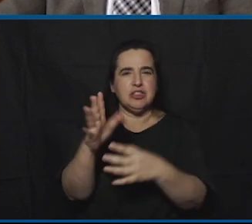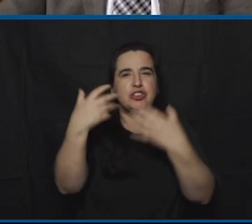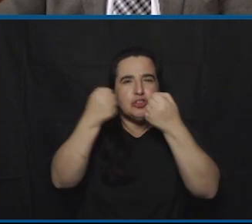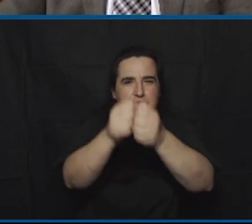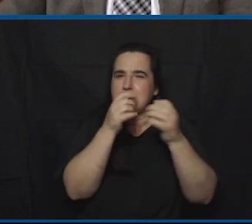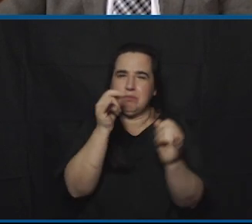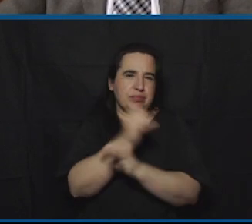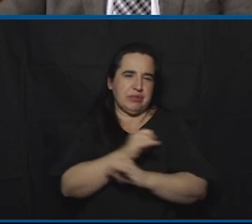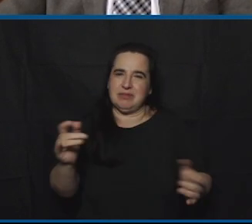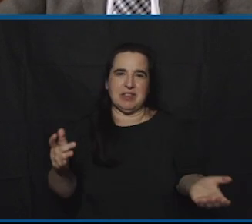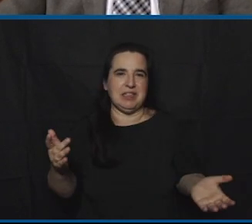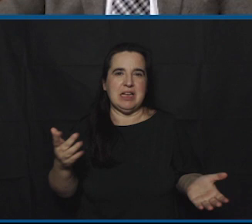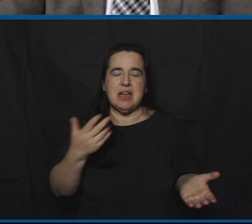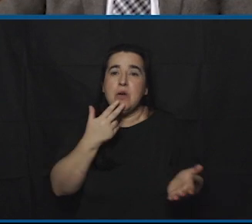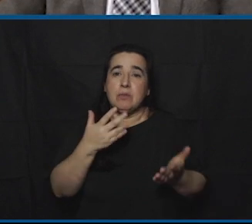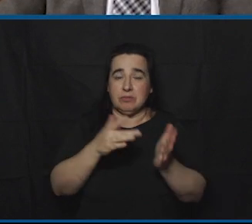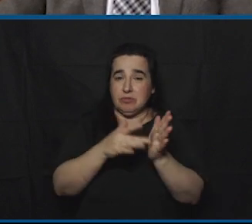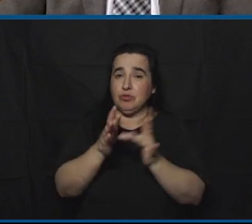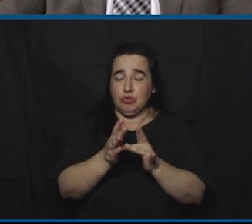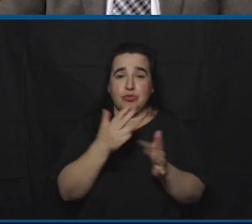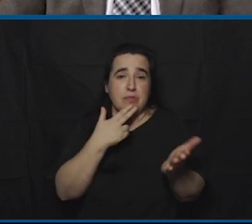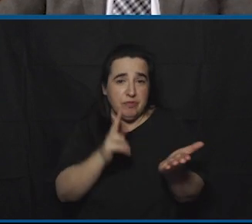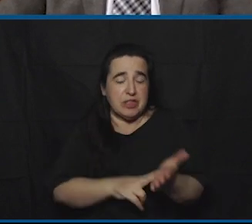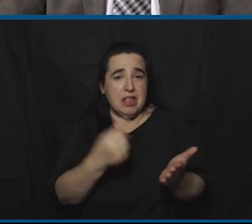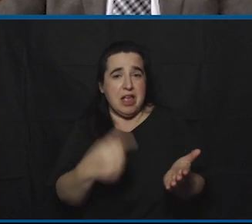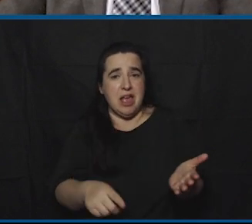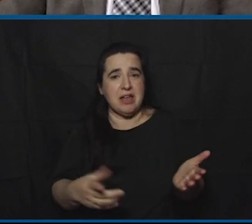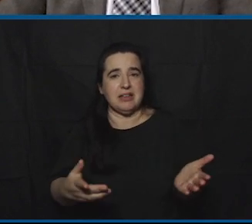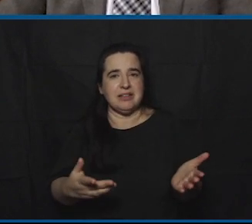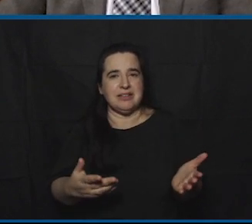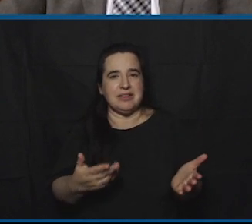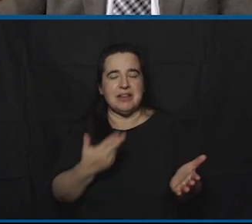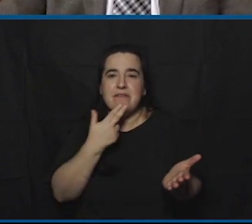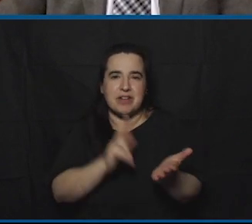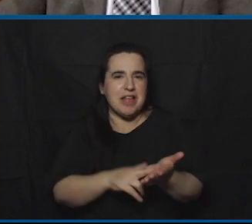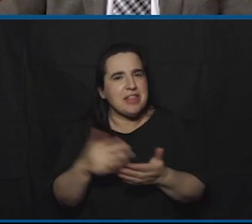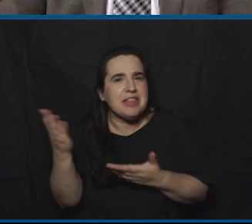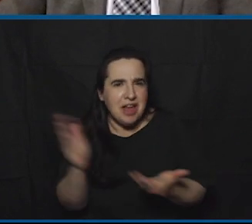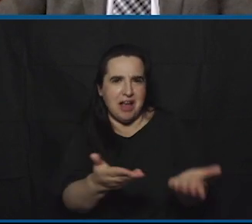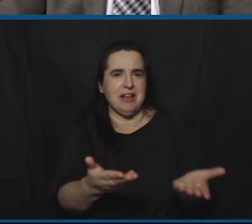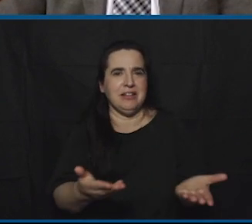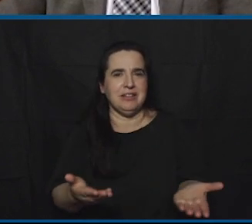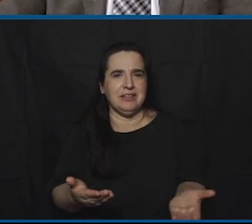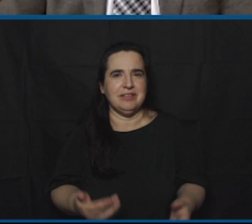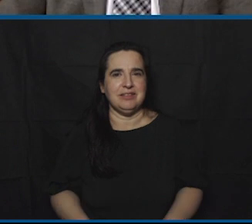Deus, este Deus que é verdade, este Messias, que traz então a verdade, que é a verdade.